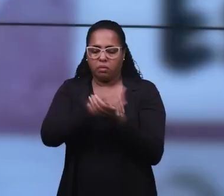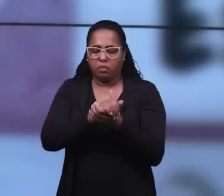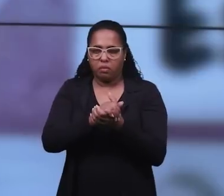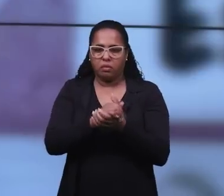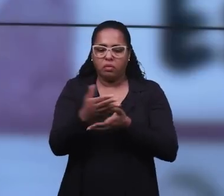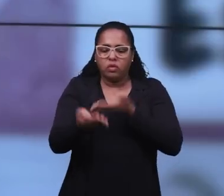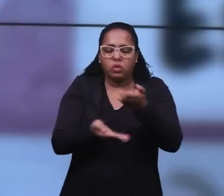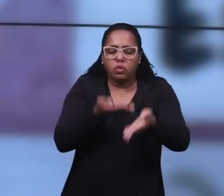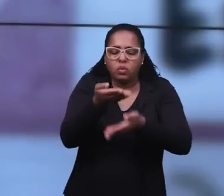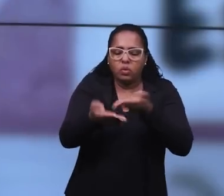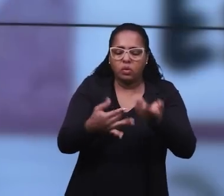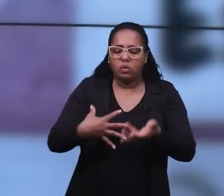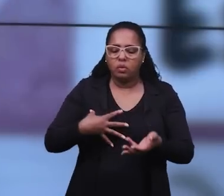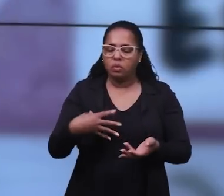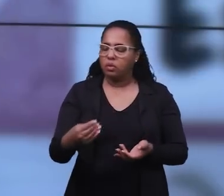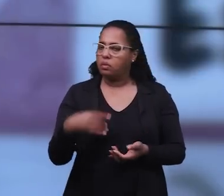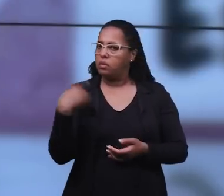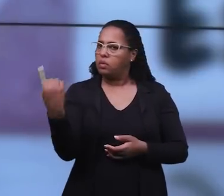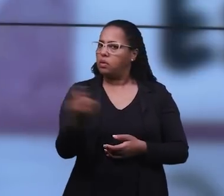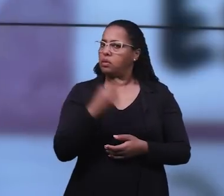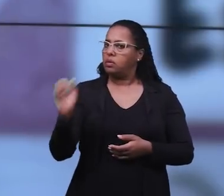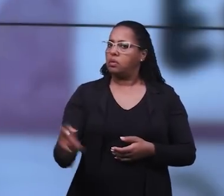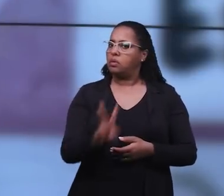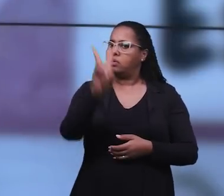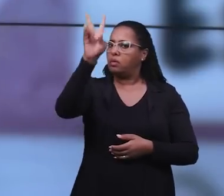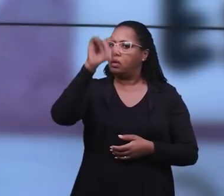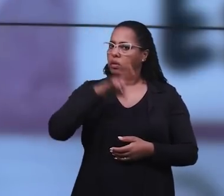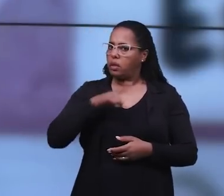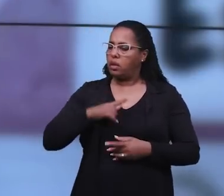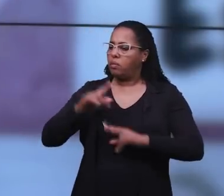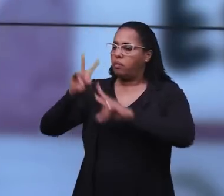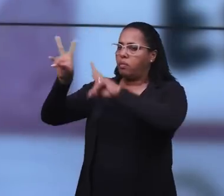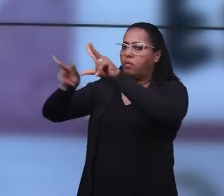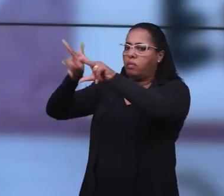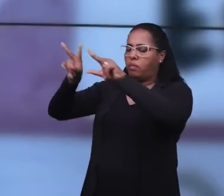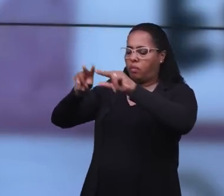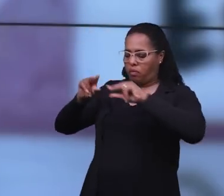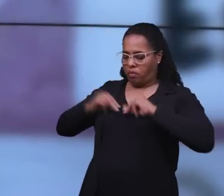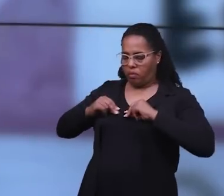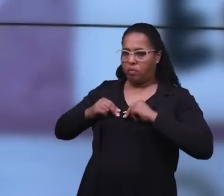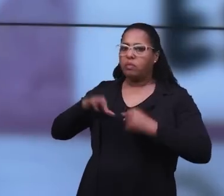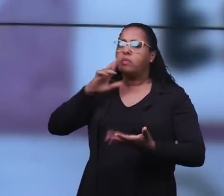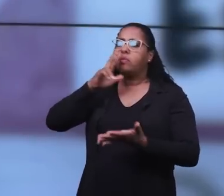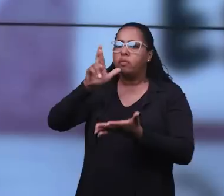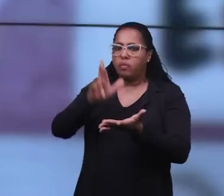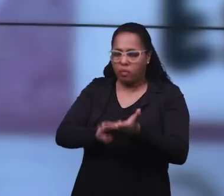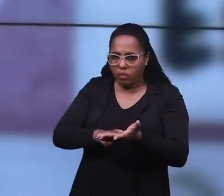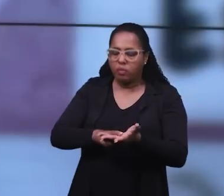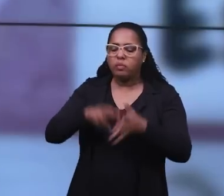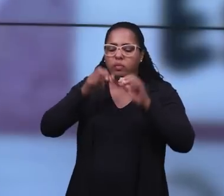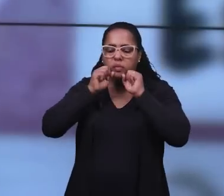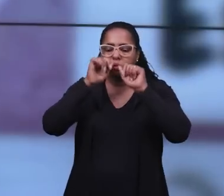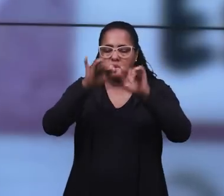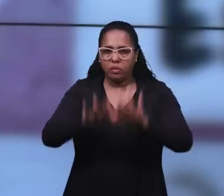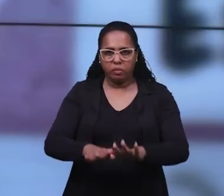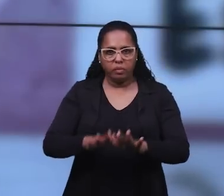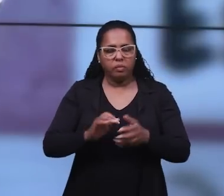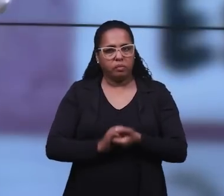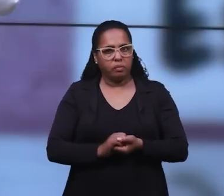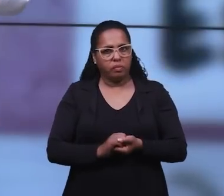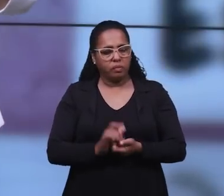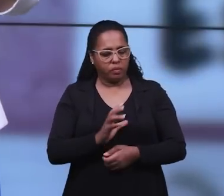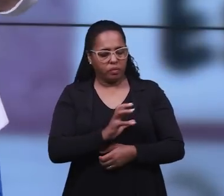o cuidado dos nossos filhos, porque essa é a nossa riqueza, a herança do Senhor, o fruto do nosso